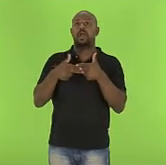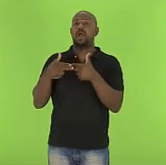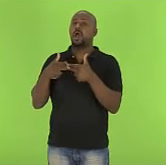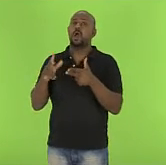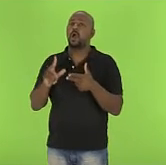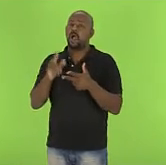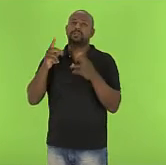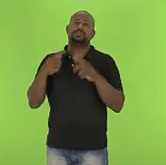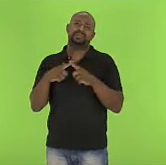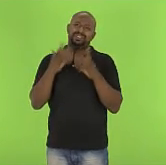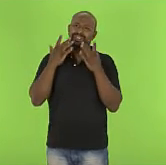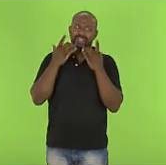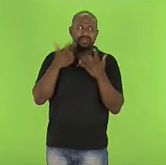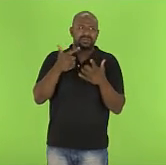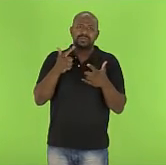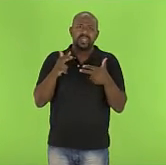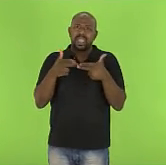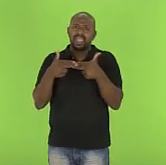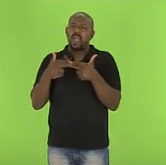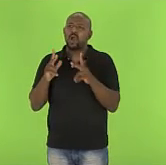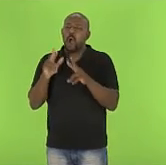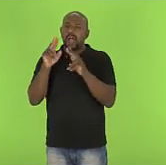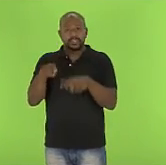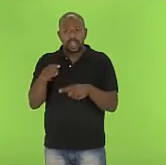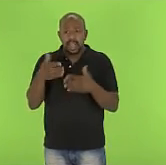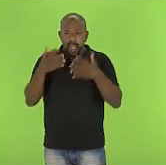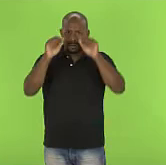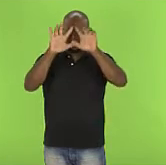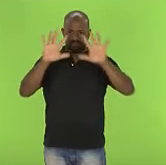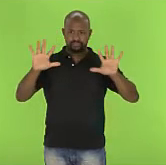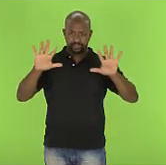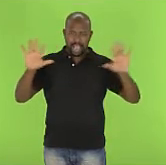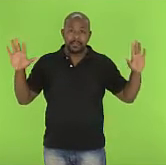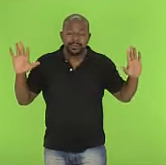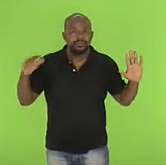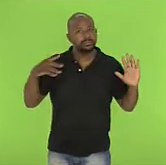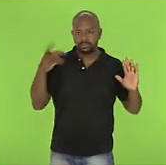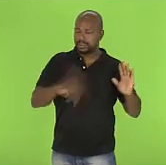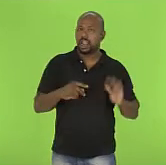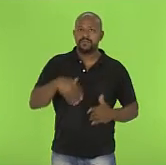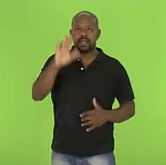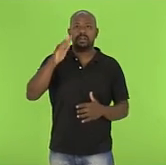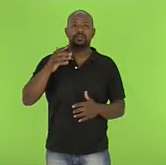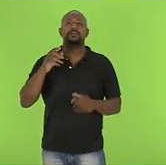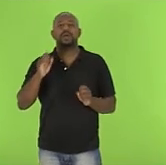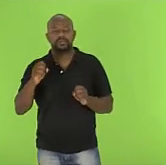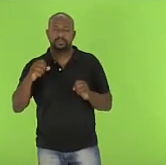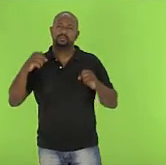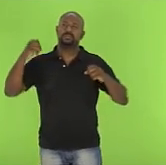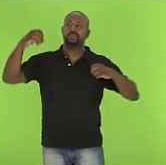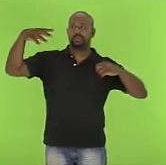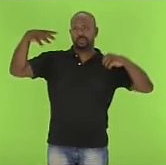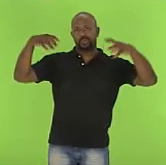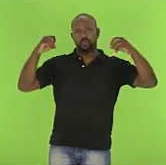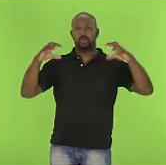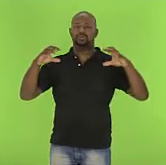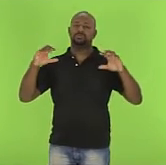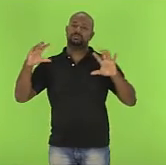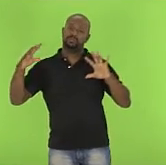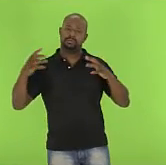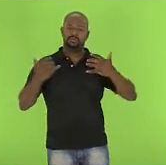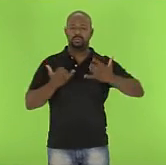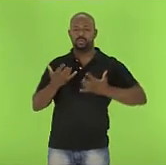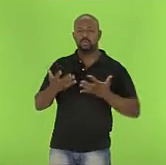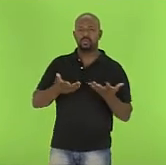corte. Porque teatro não tem corte, né? Teatro é ali, abriu a cortina, tá valendo. Pode ter um corte de luz, pode ter um